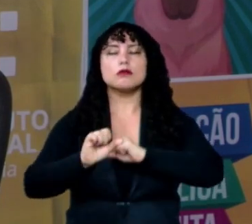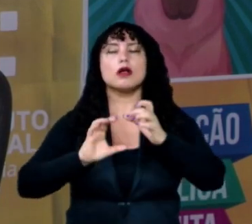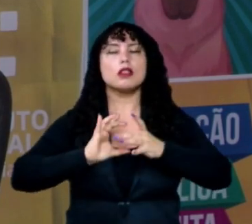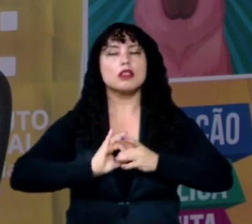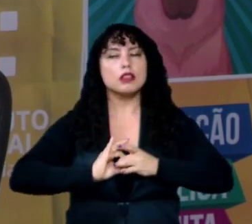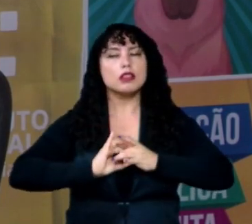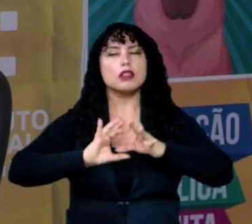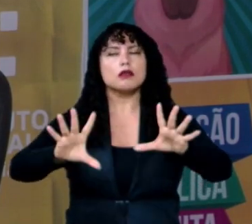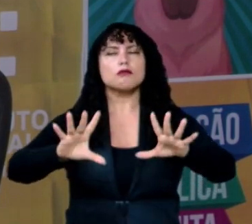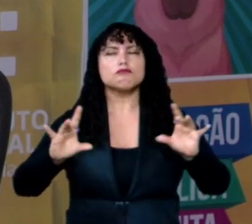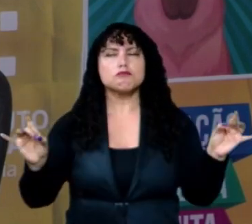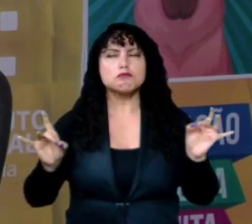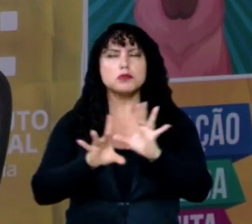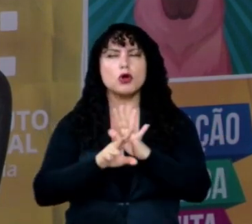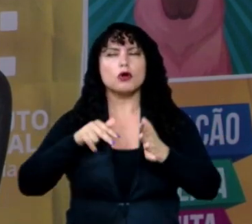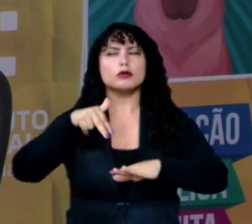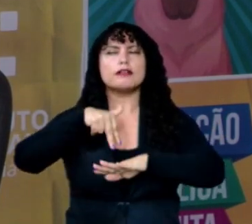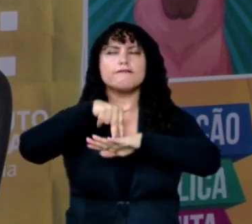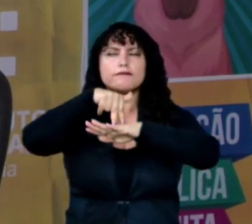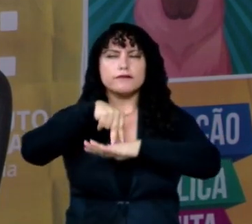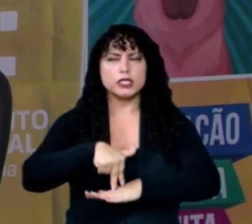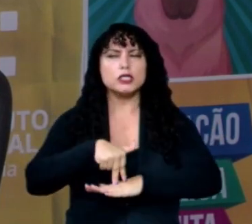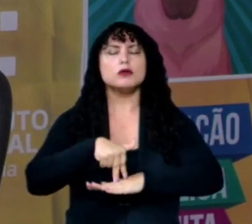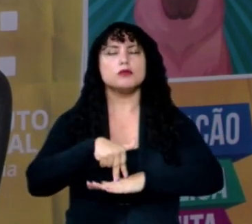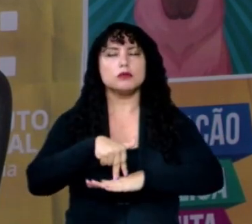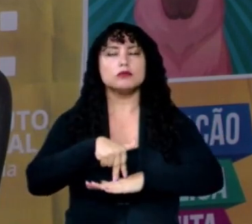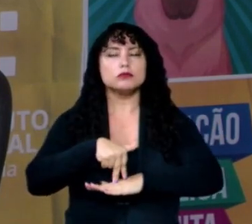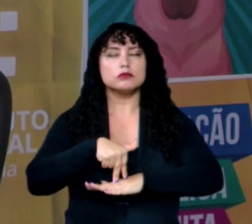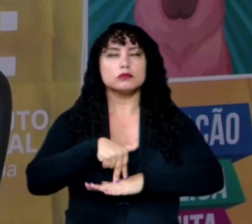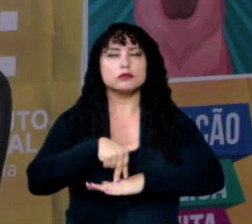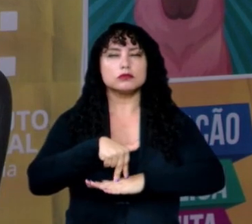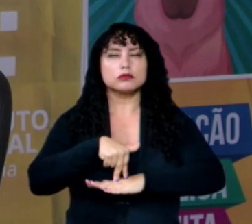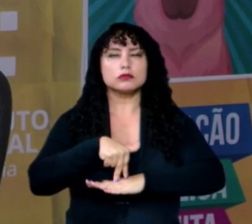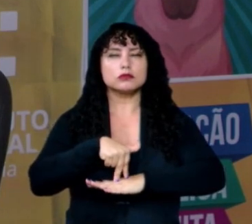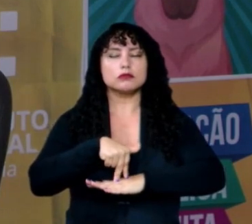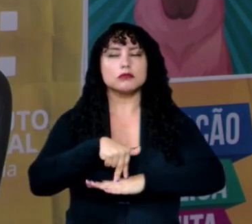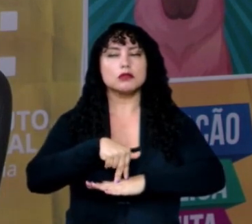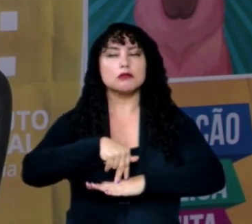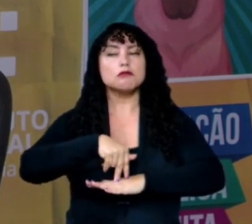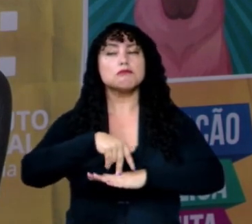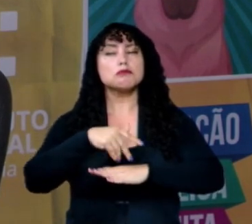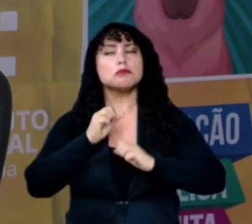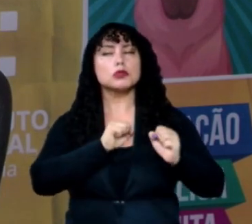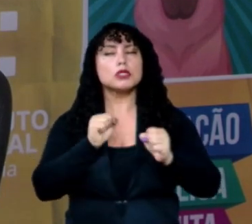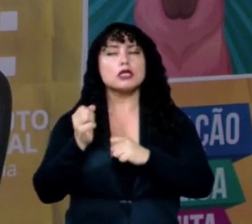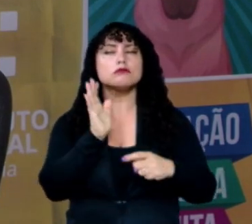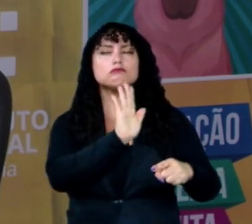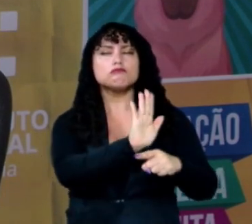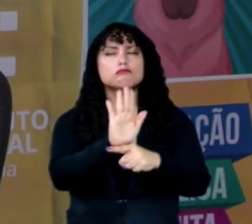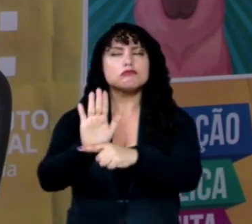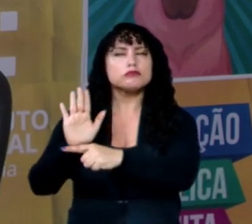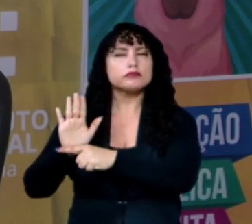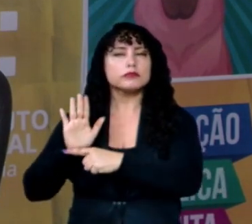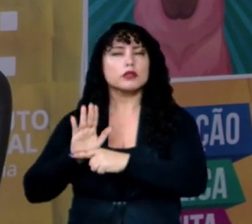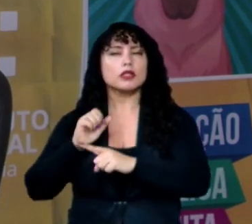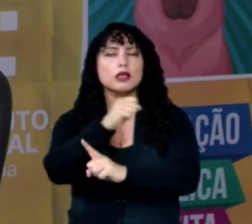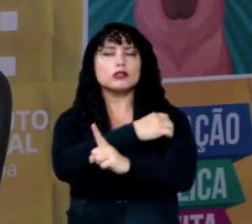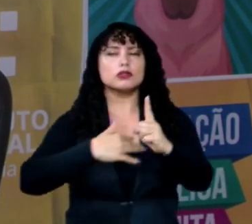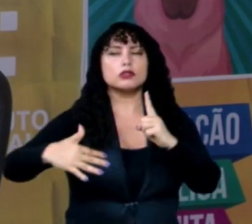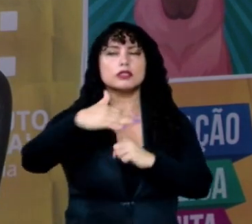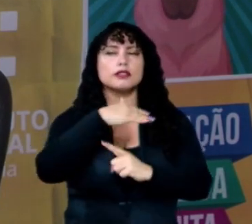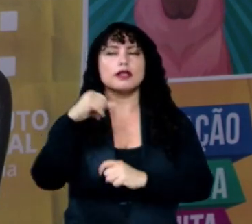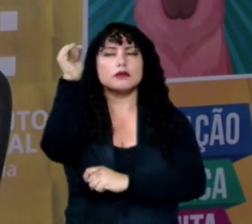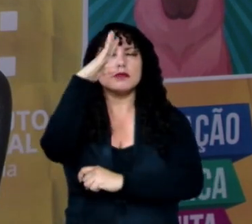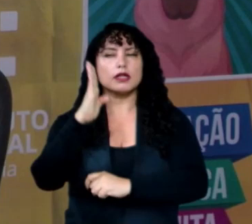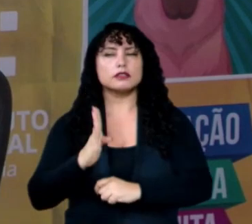democracia robusta, firme, né, e que pudesse, de fato, contribuir para que a sociedade